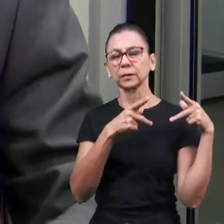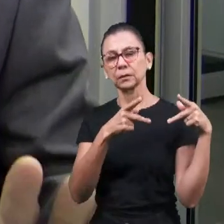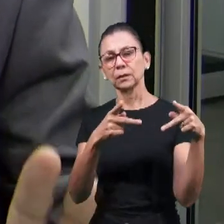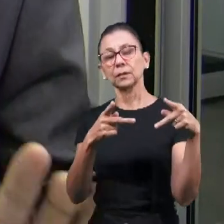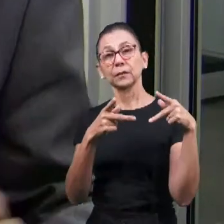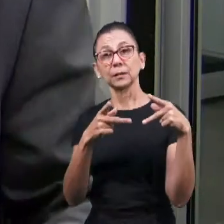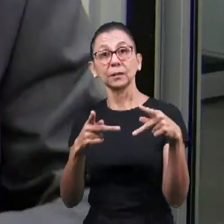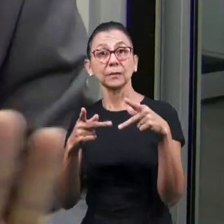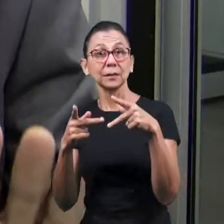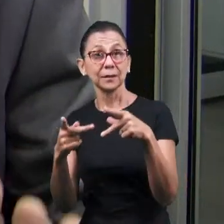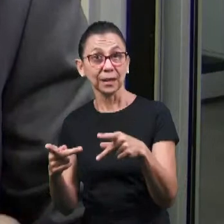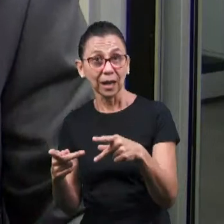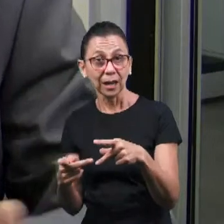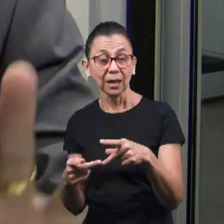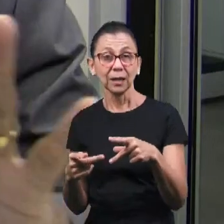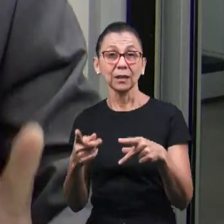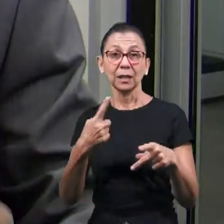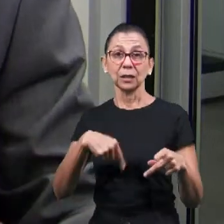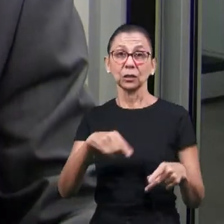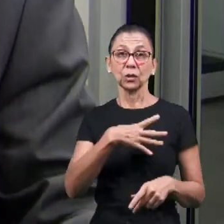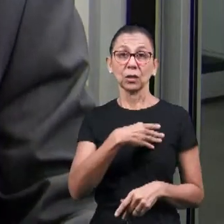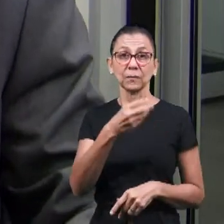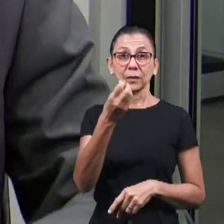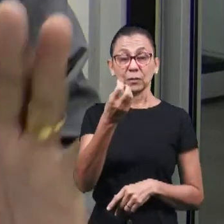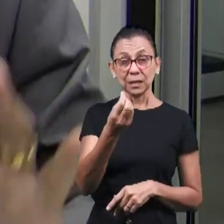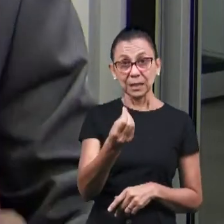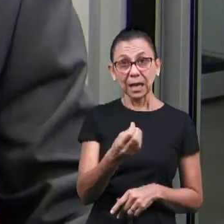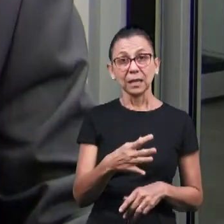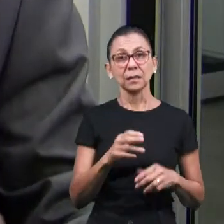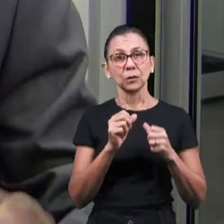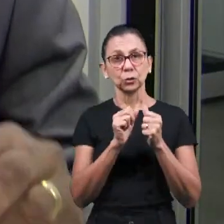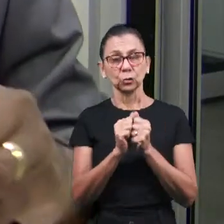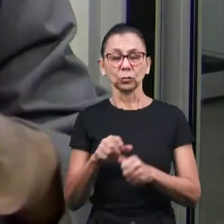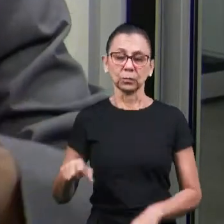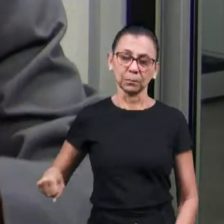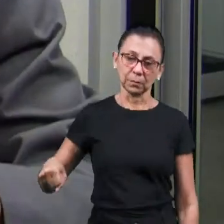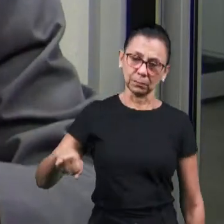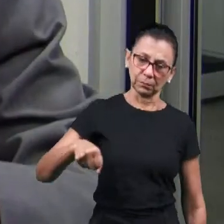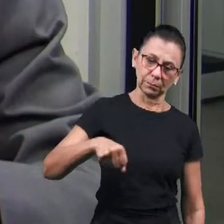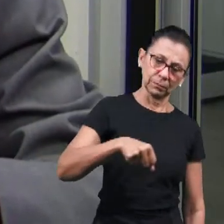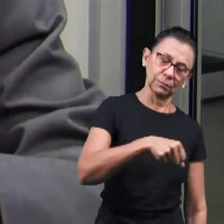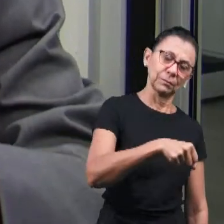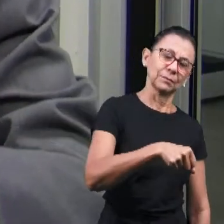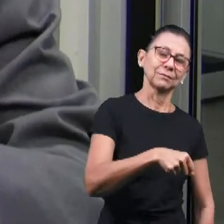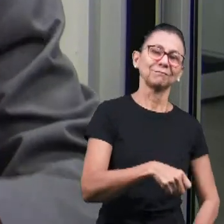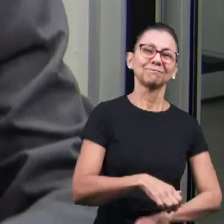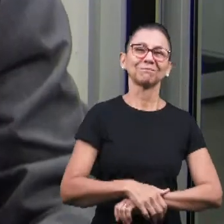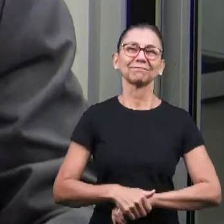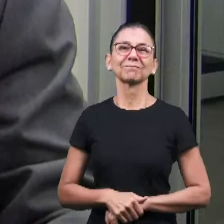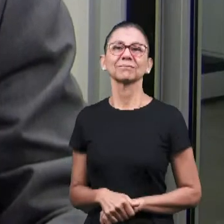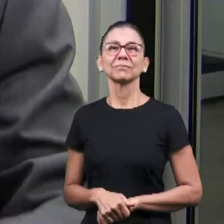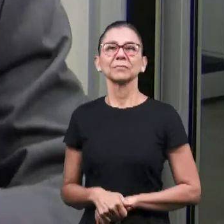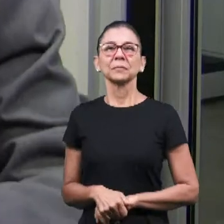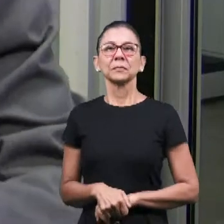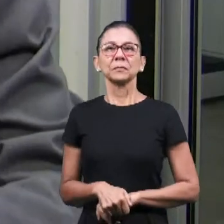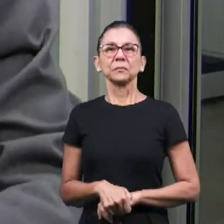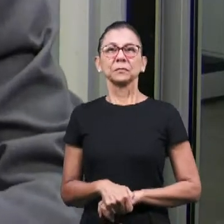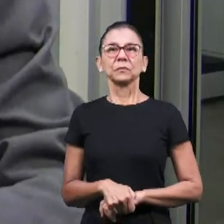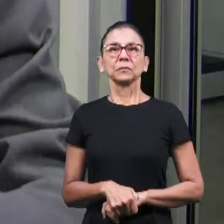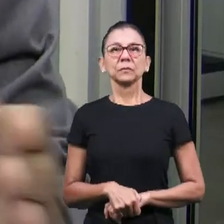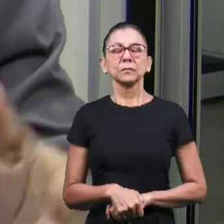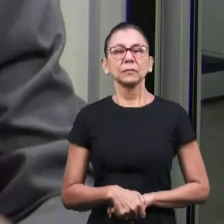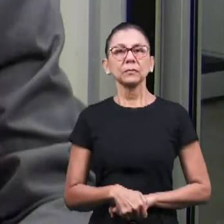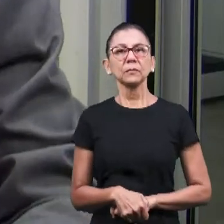Senhor, nos envolvemos, todo lugar que nós passamos, a gente sempre se envolveu muito, trabalhando. Mas houve um tempo que a nossa